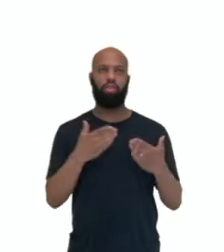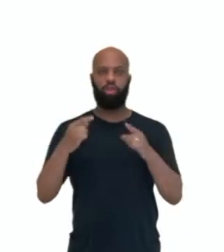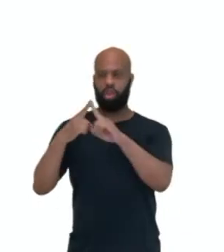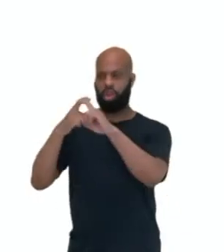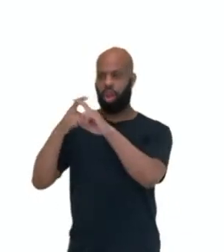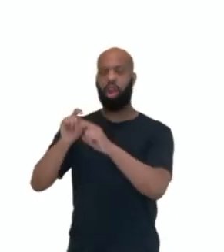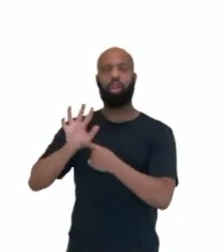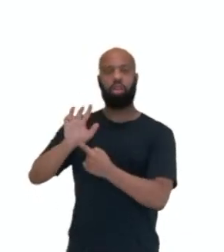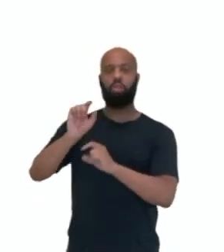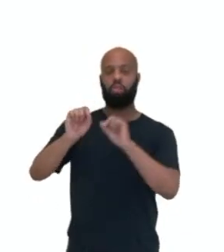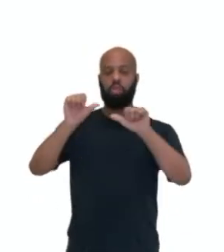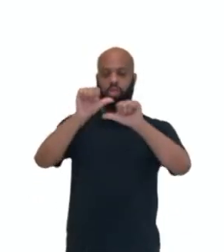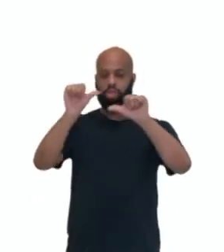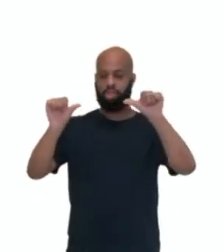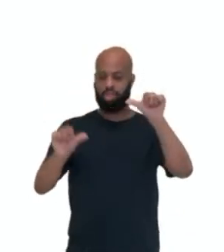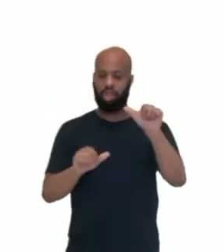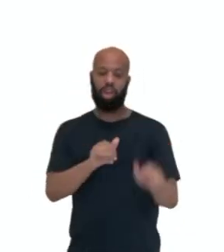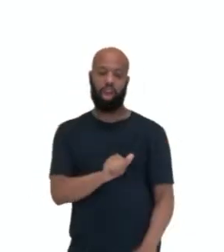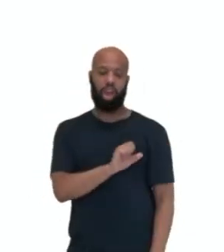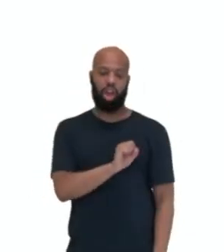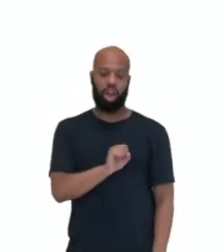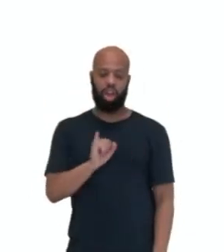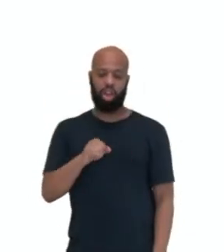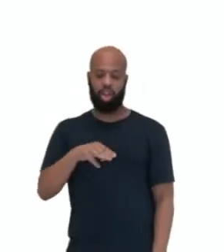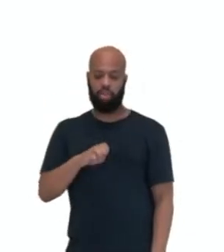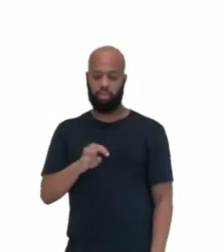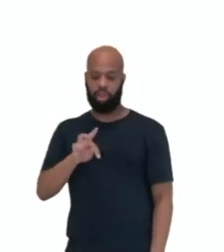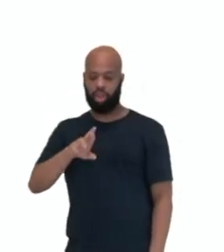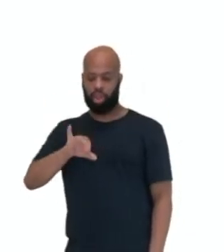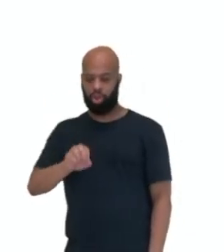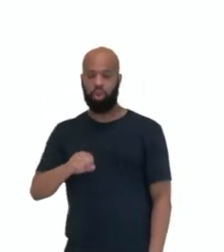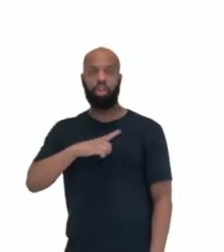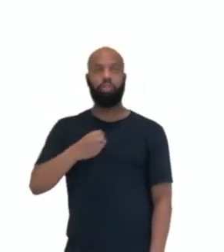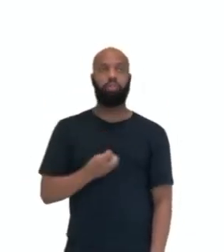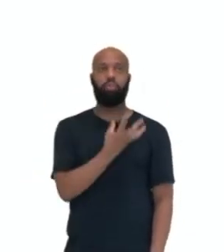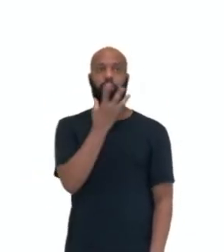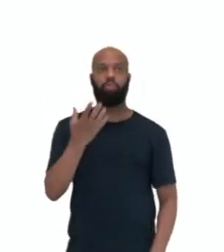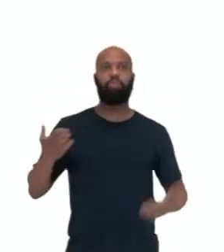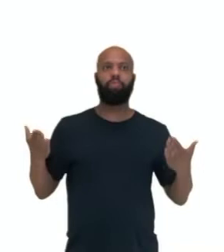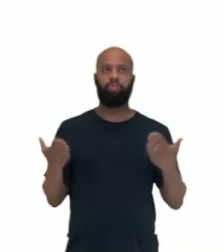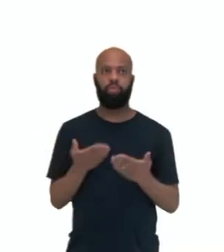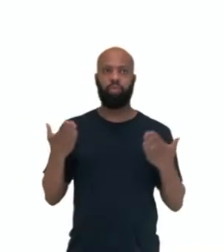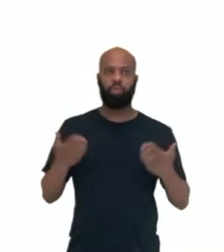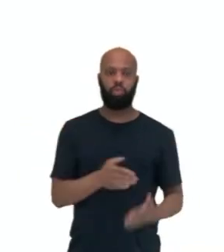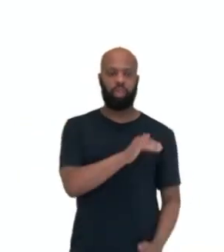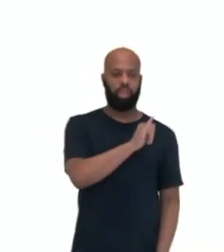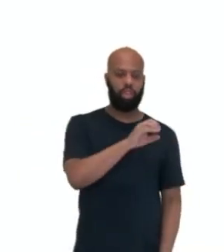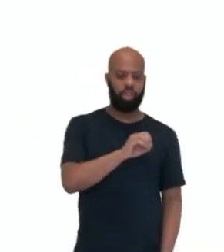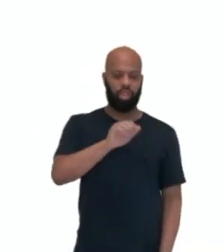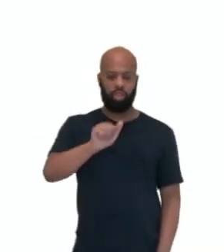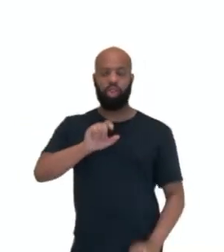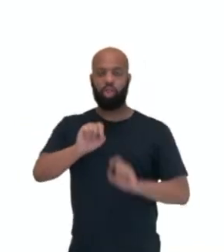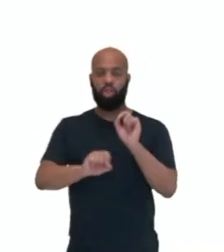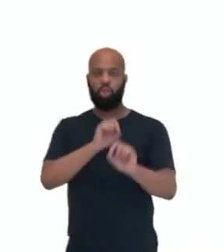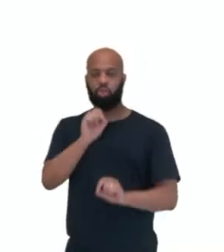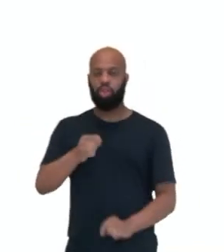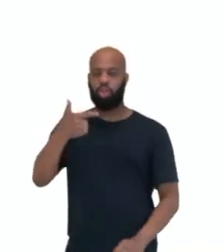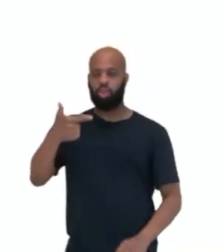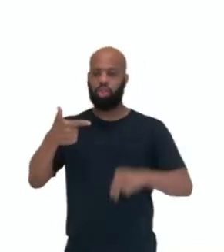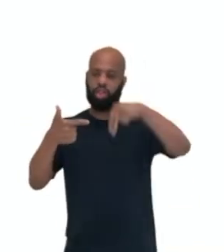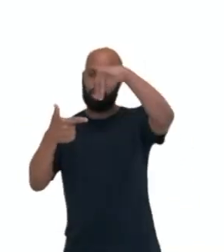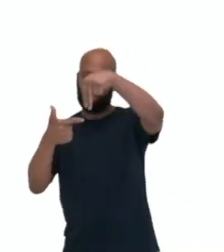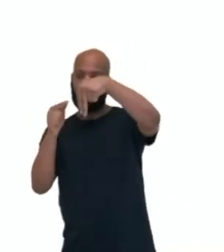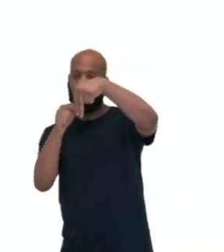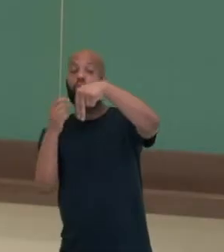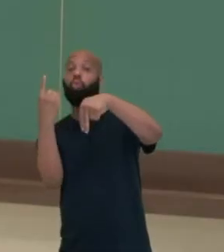asterisco. Então, nós vamos ter a quantidade de isômeros opticamente ativo vai ser 2 elevado a N. Esse N é